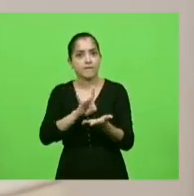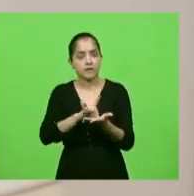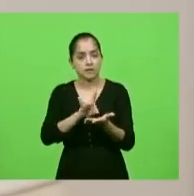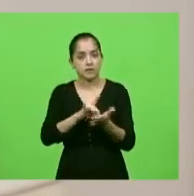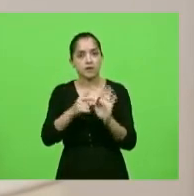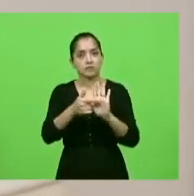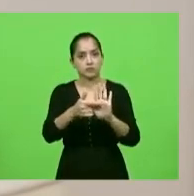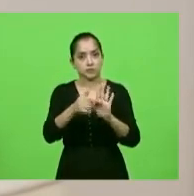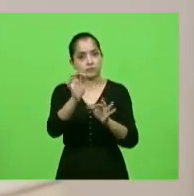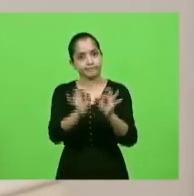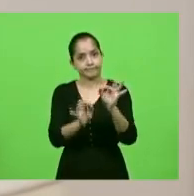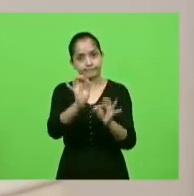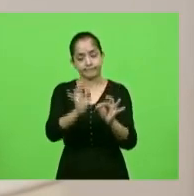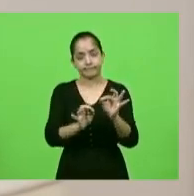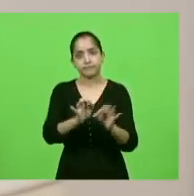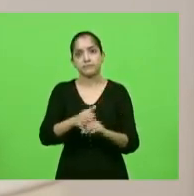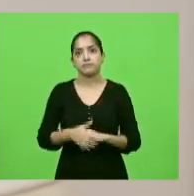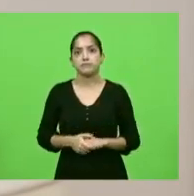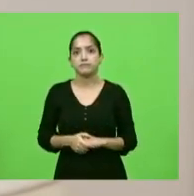a justiça.